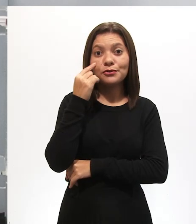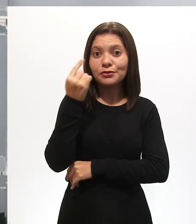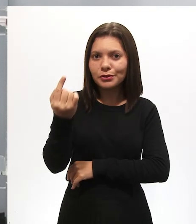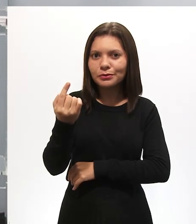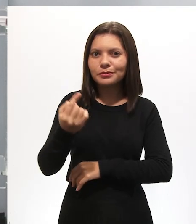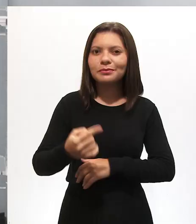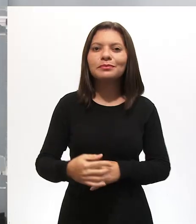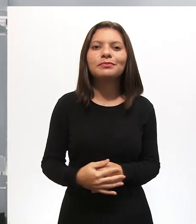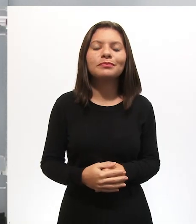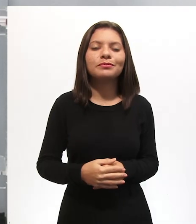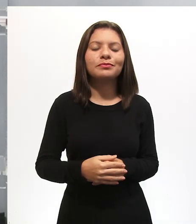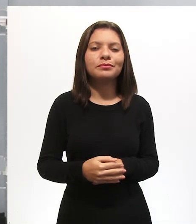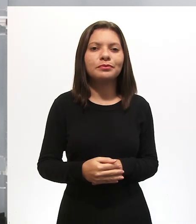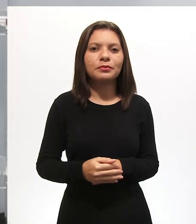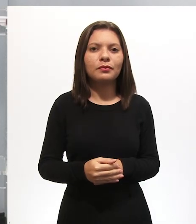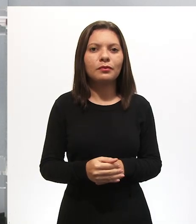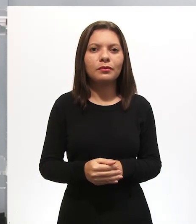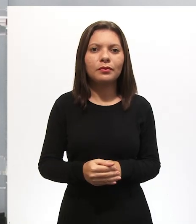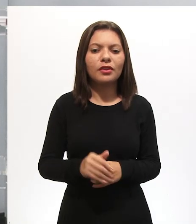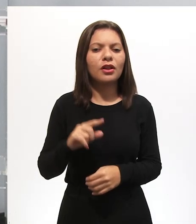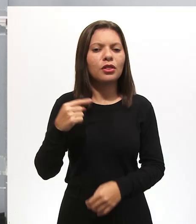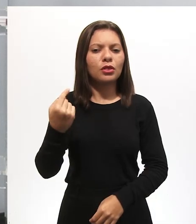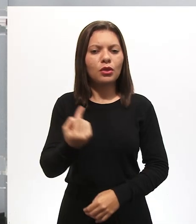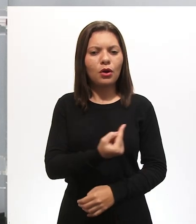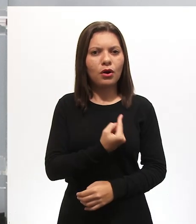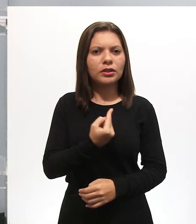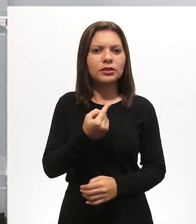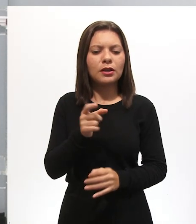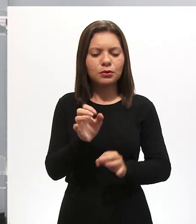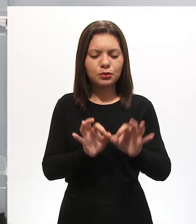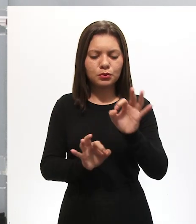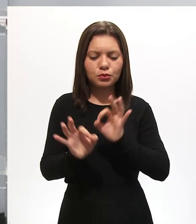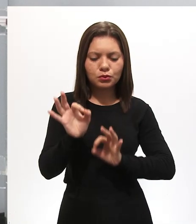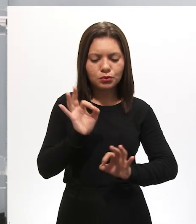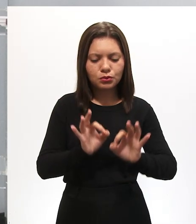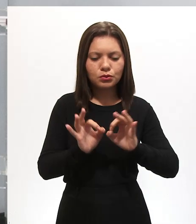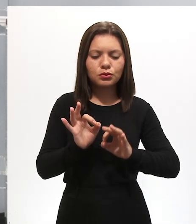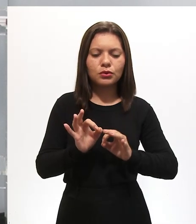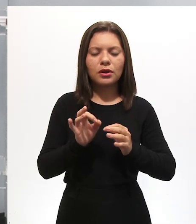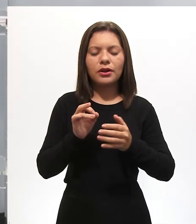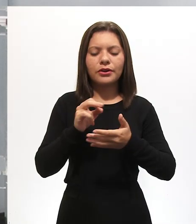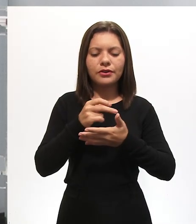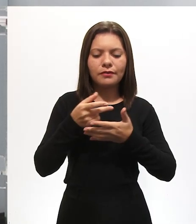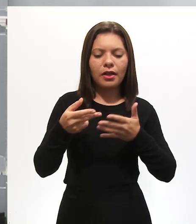só, nós vamos produzir conteúdos de qualidade, certo?